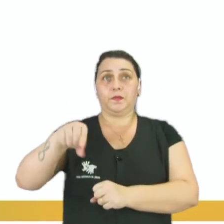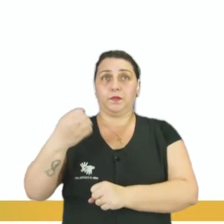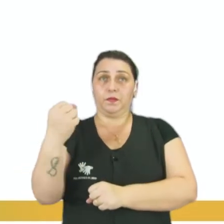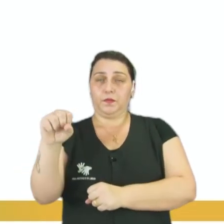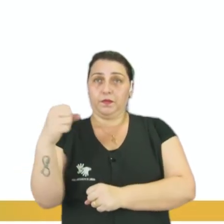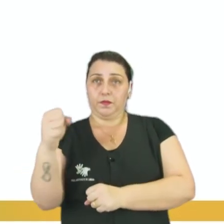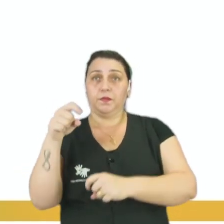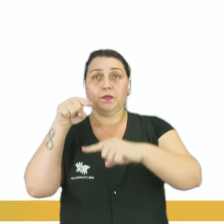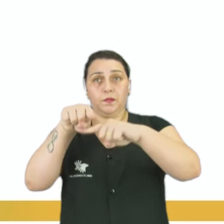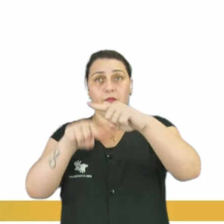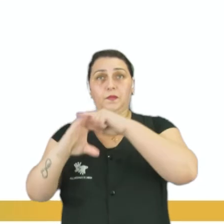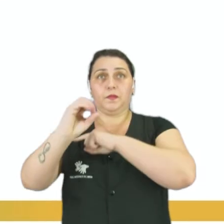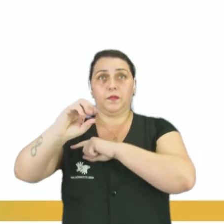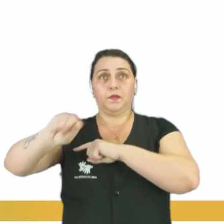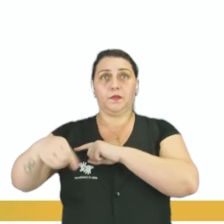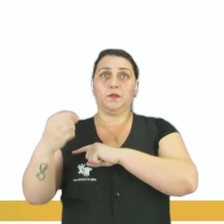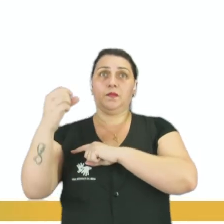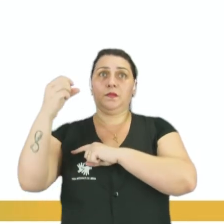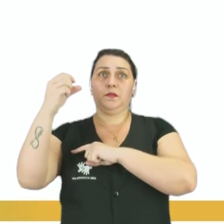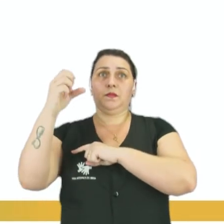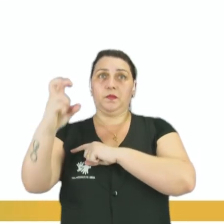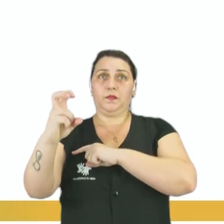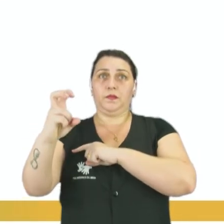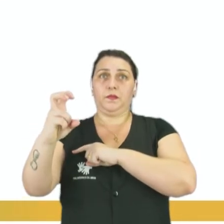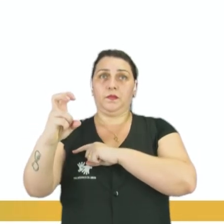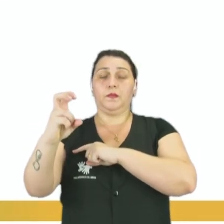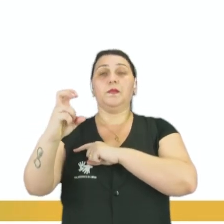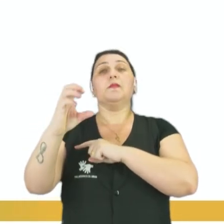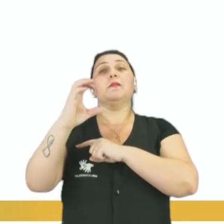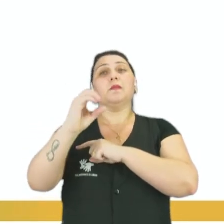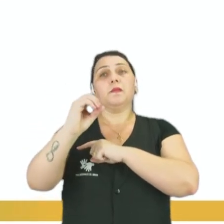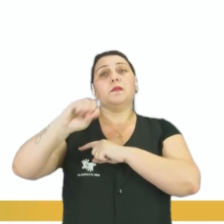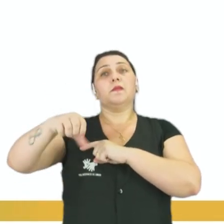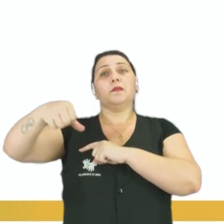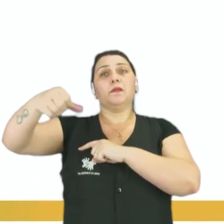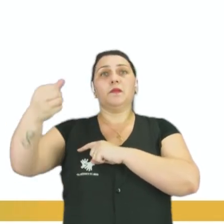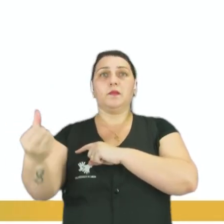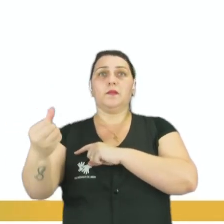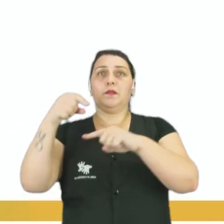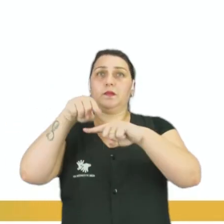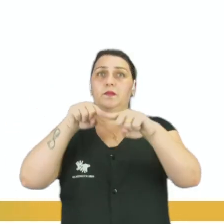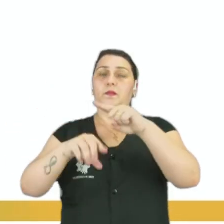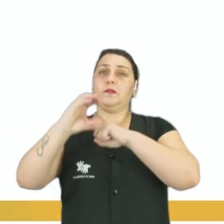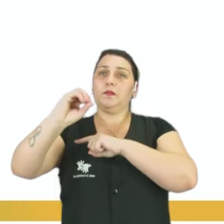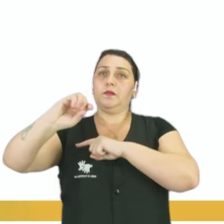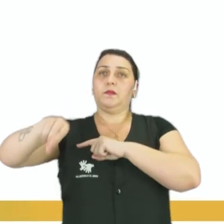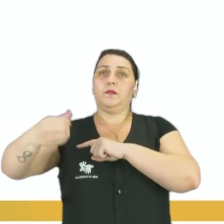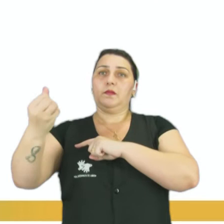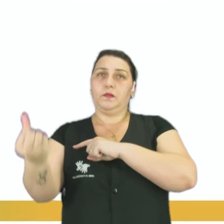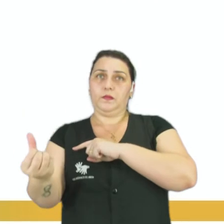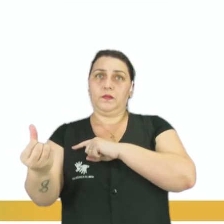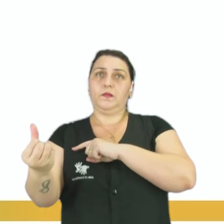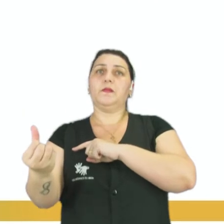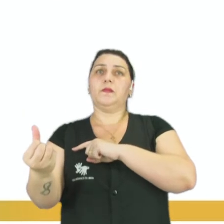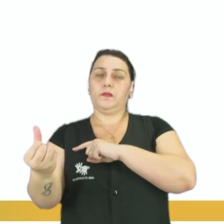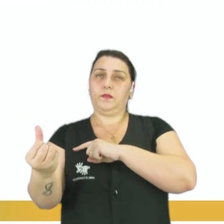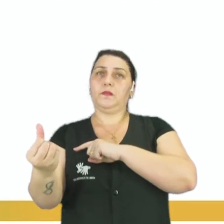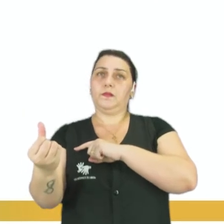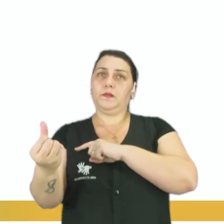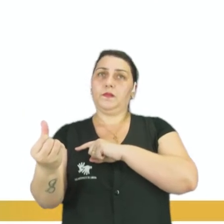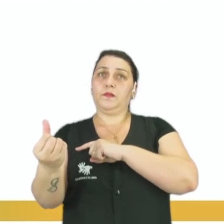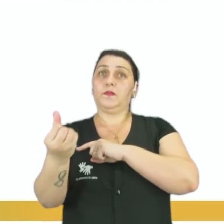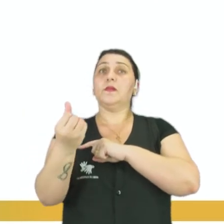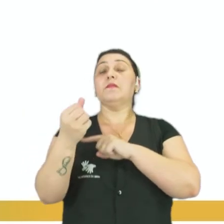0,8 dividido para 0,5 e 0,96 dividido para 0,6